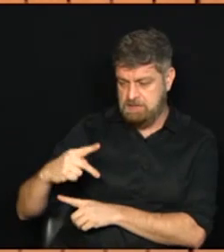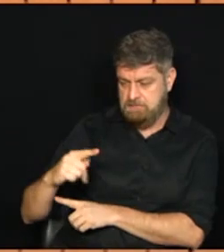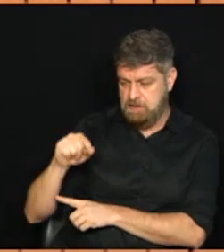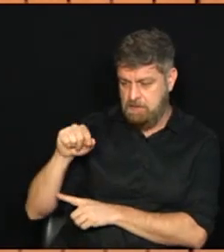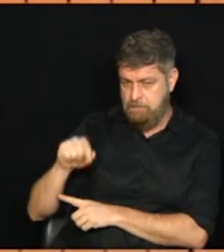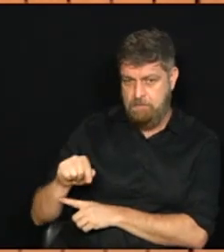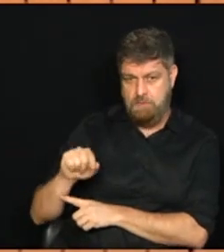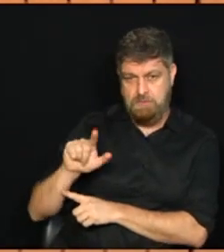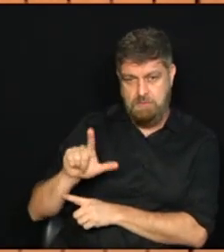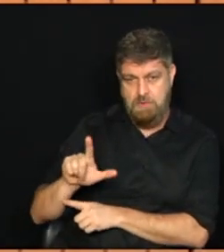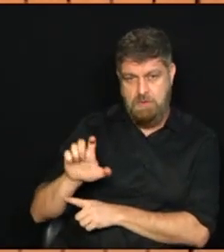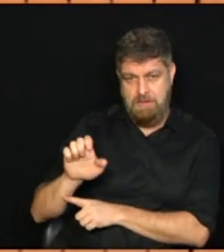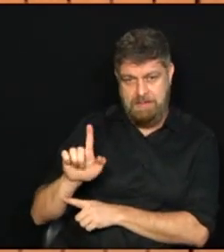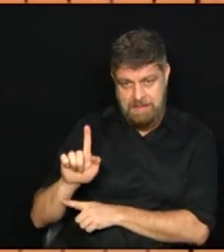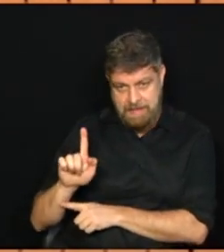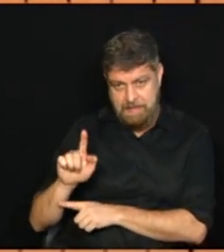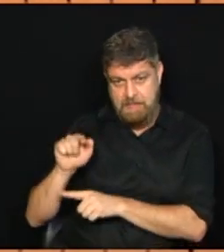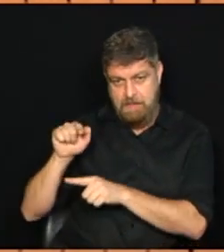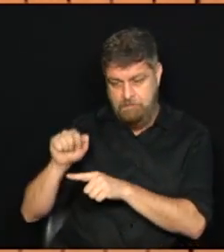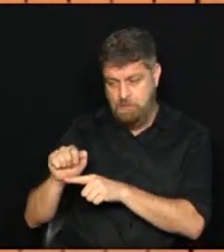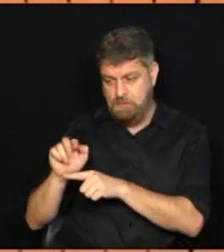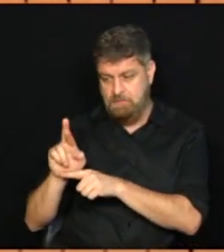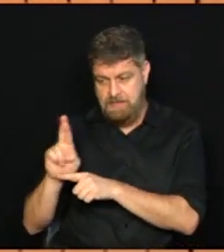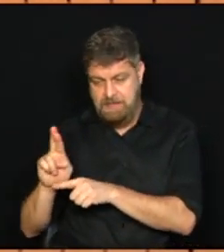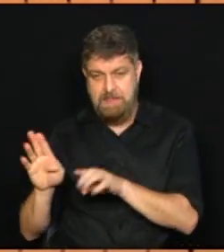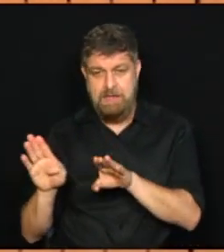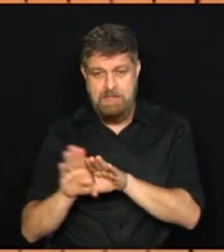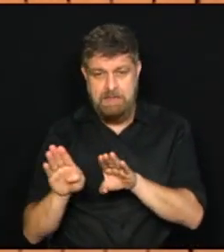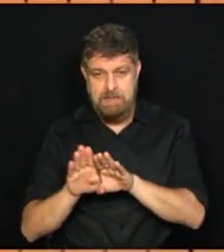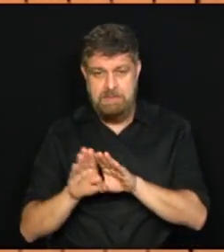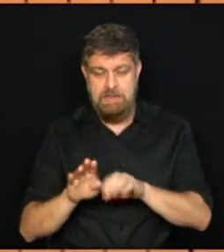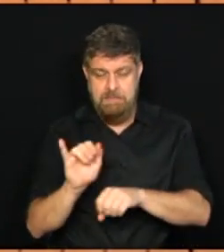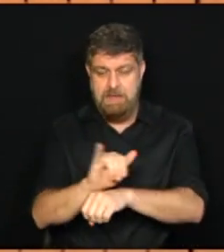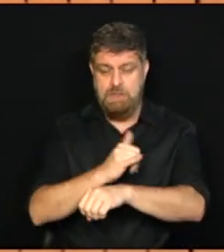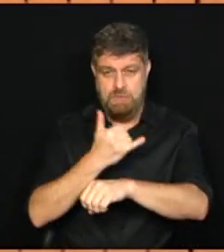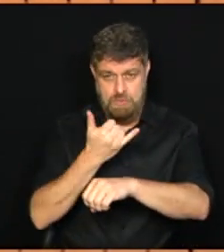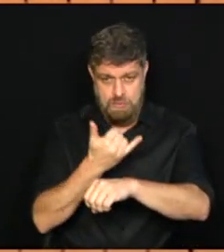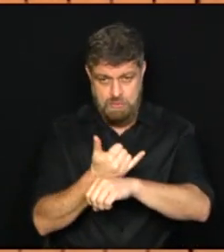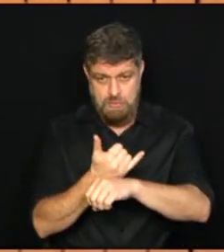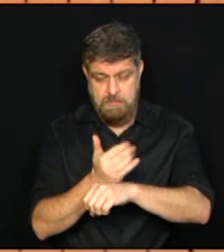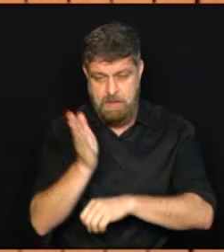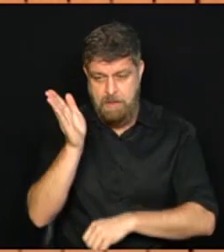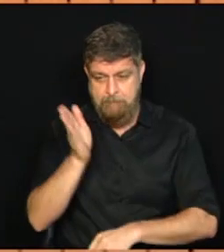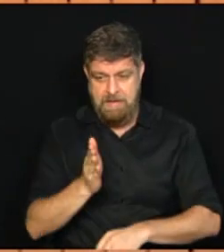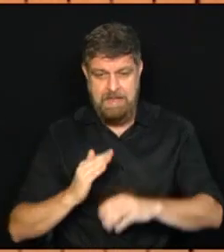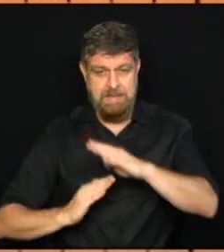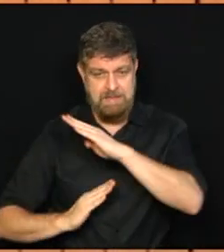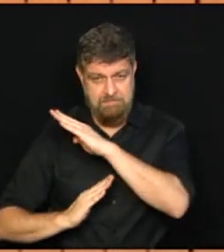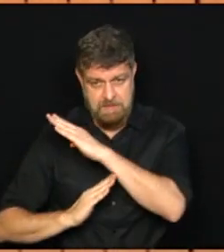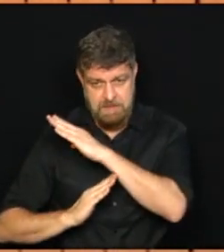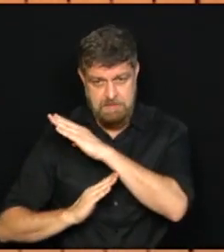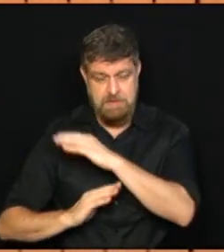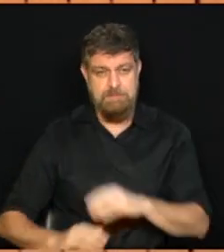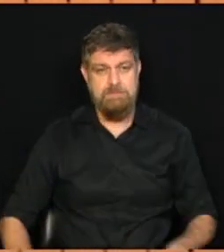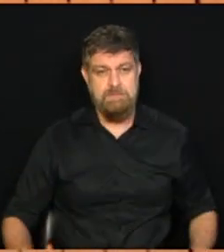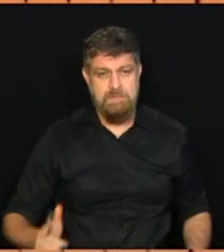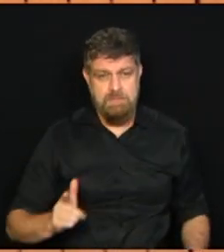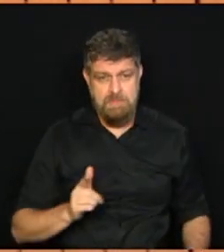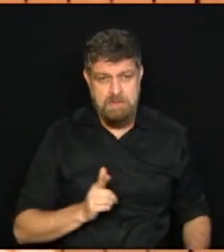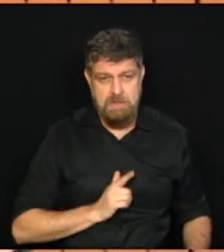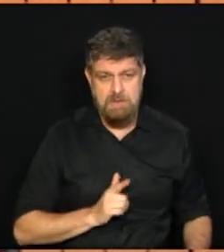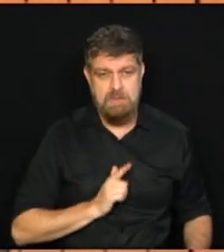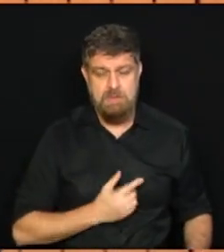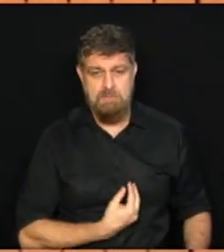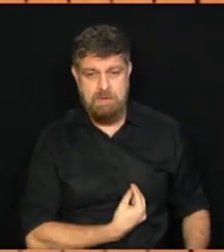campinas.sp.leg.br e no canal da TV Câmara Campinas no YouTube. Os vereadores terão aí